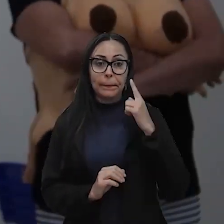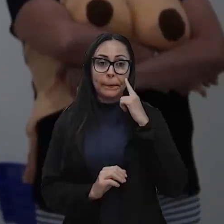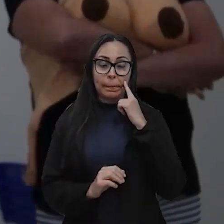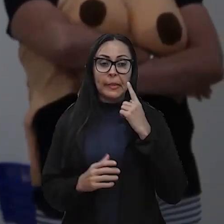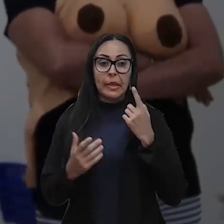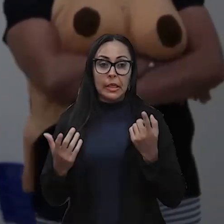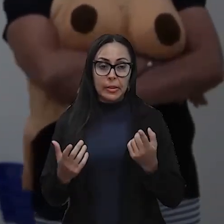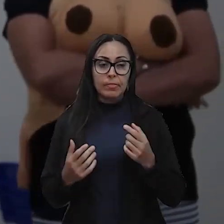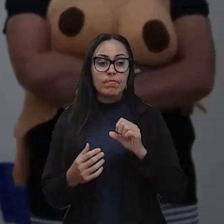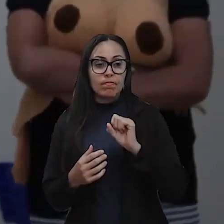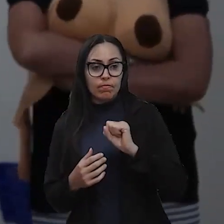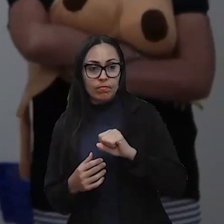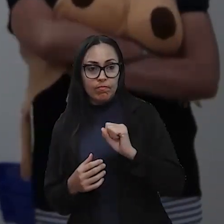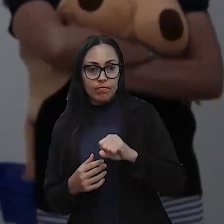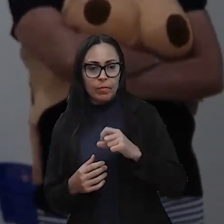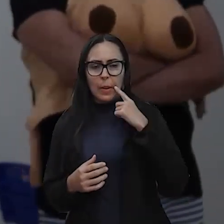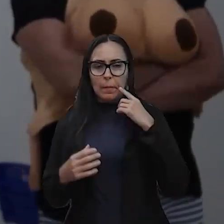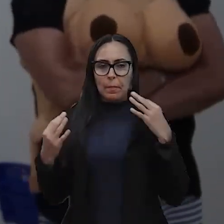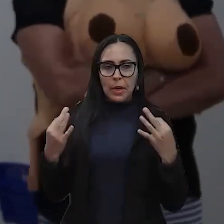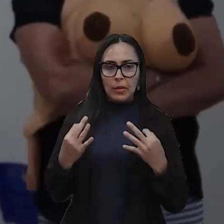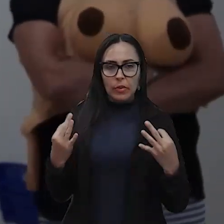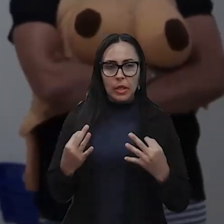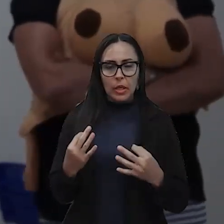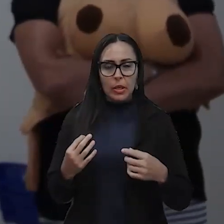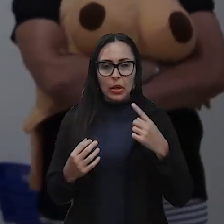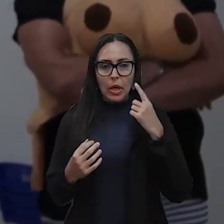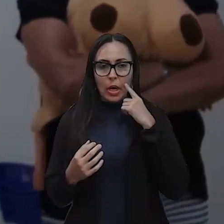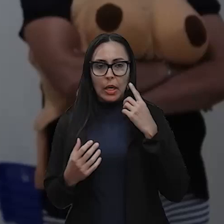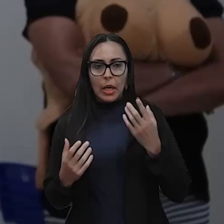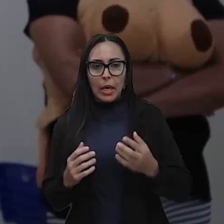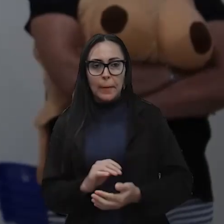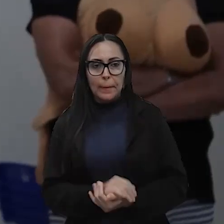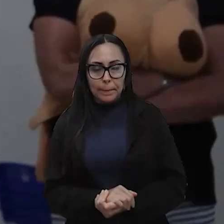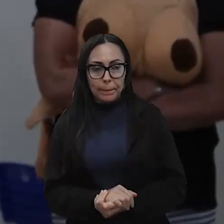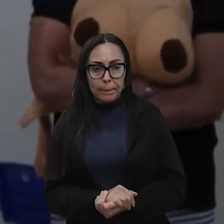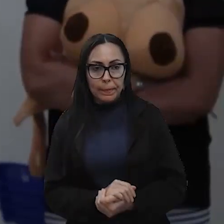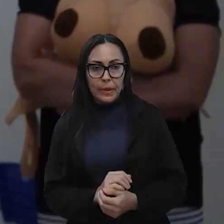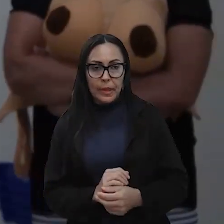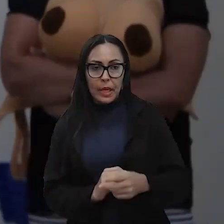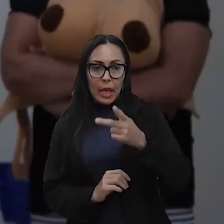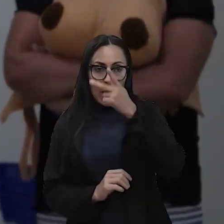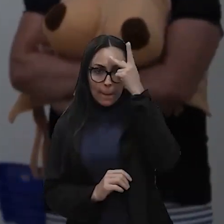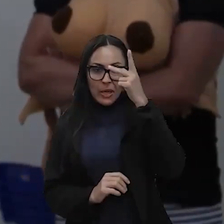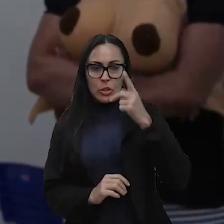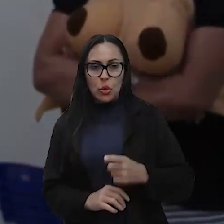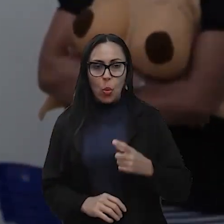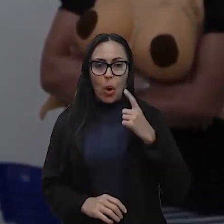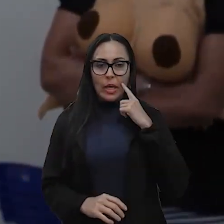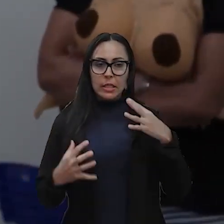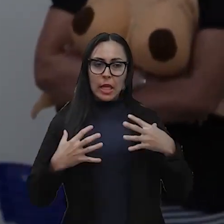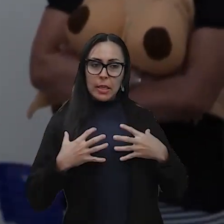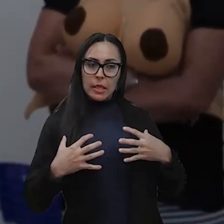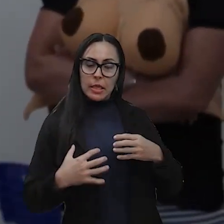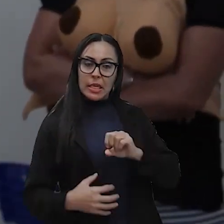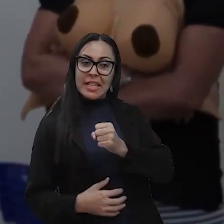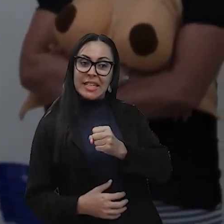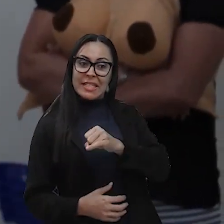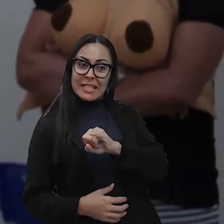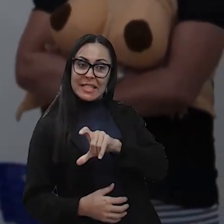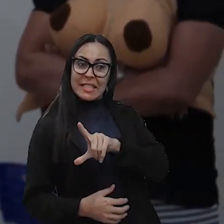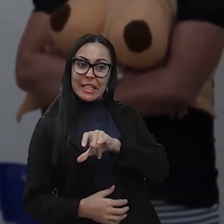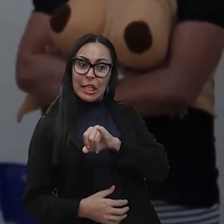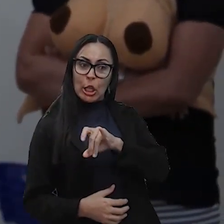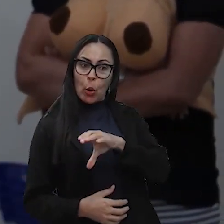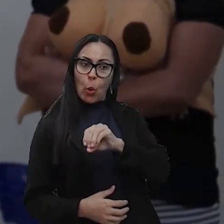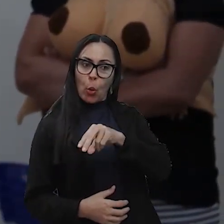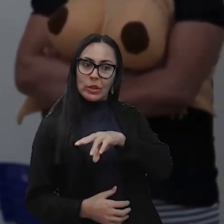Sim, perfeito. Exatamente, vamos lá. Quem tem prótese, olha, é do mesmo jeito. Vamos pensar que